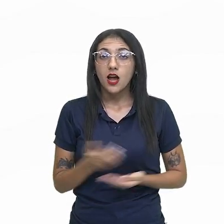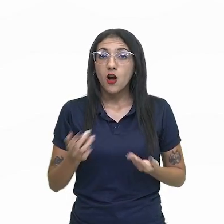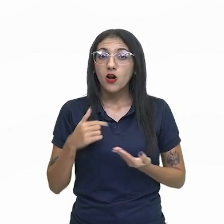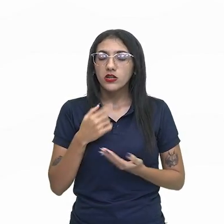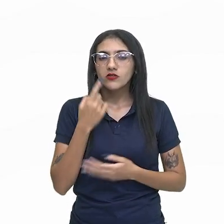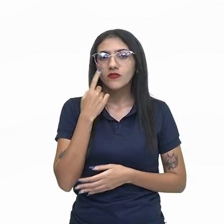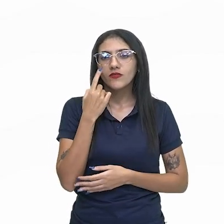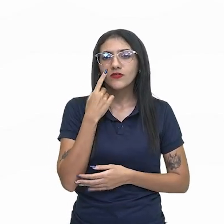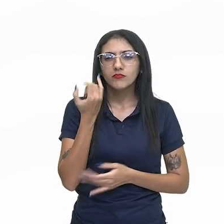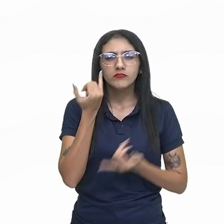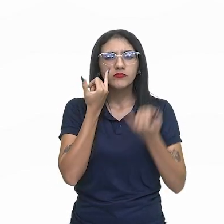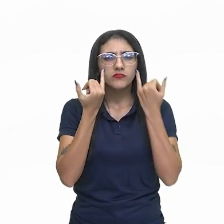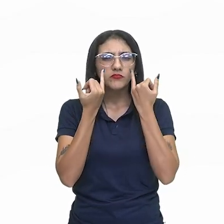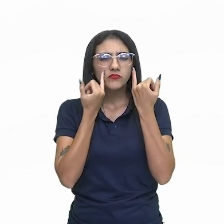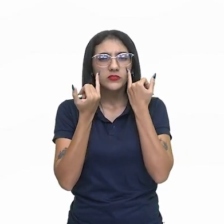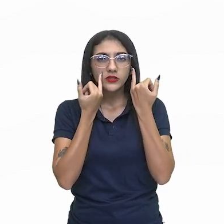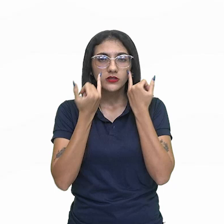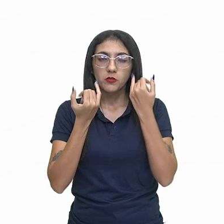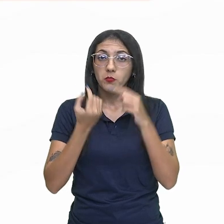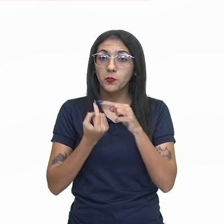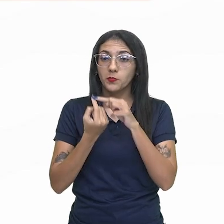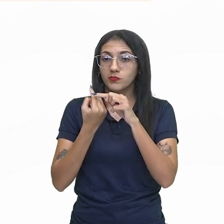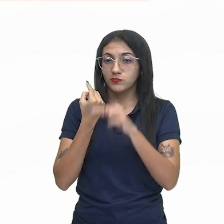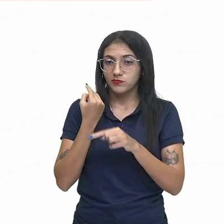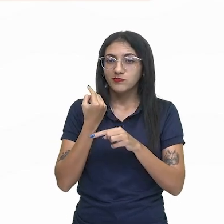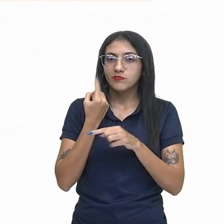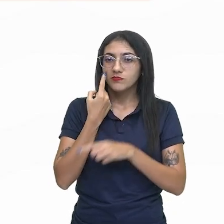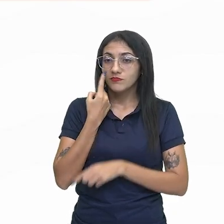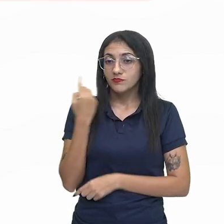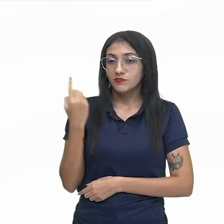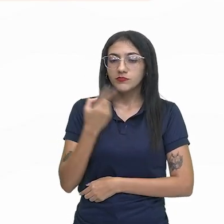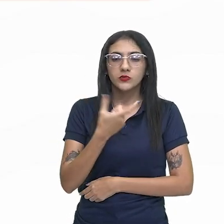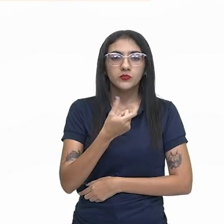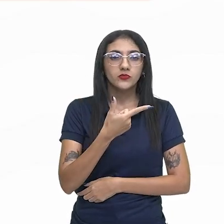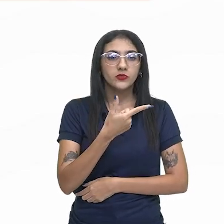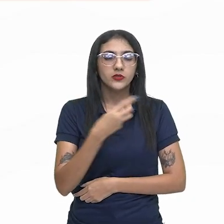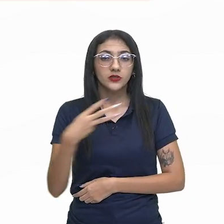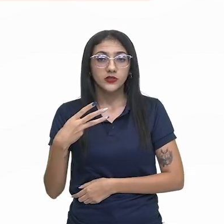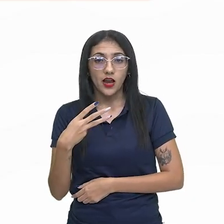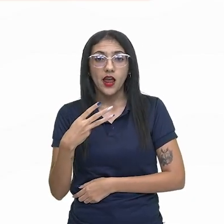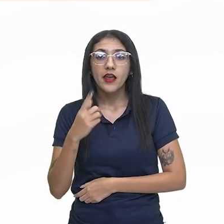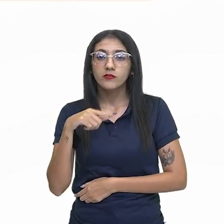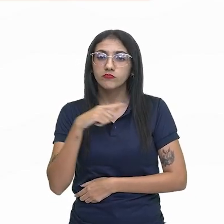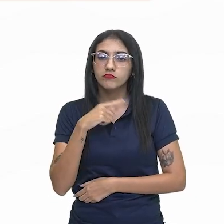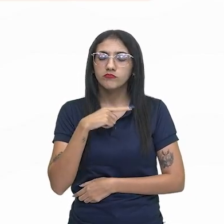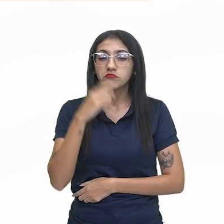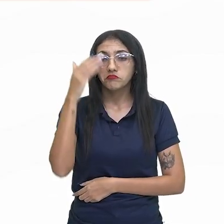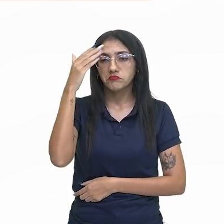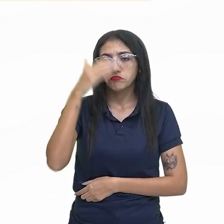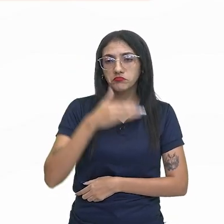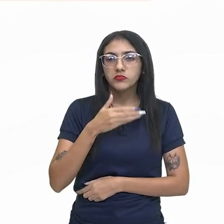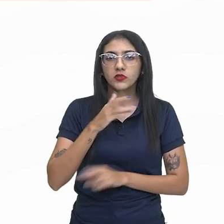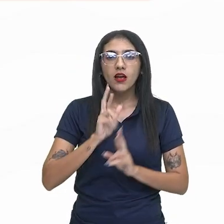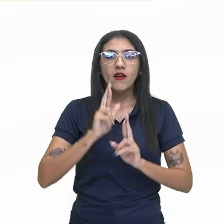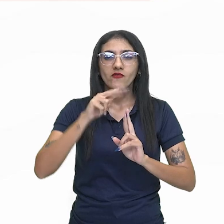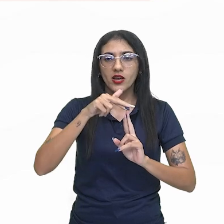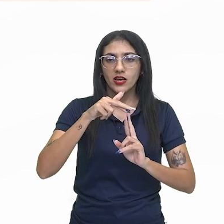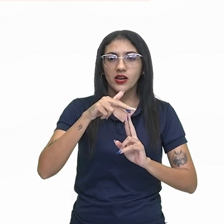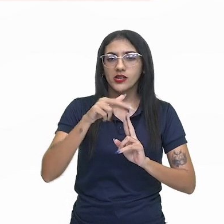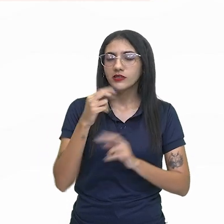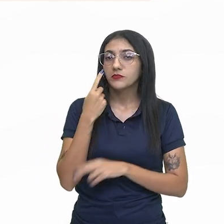gente preferiu pegar aqui dados de 2023, como a gente vai ver na próxima tela, que são dados aí mais consolidados, tá, gente? Por isso que a gente está usando o